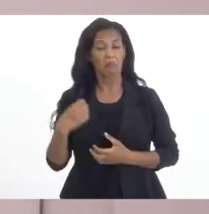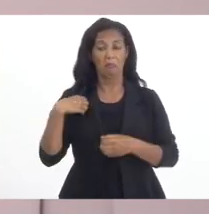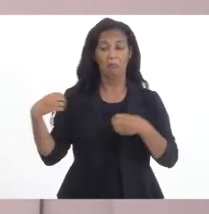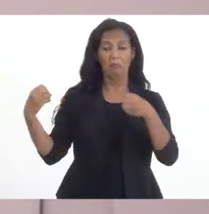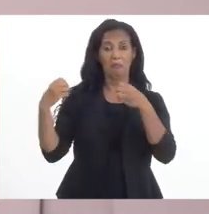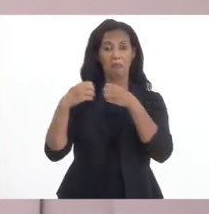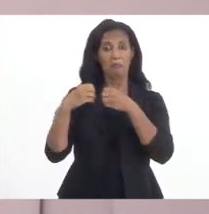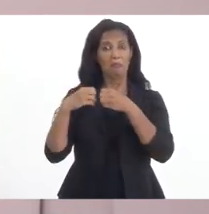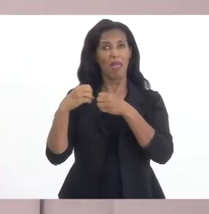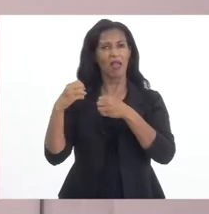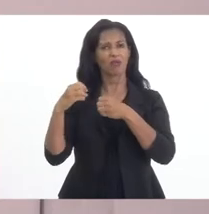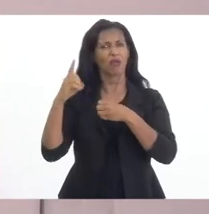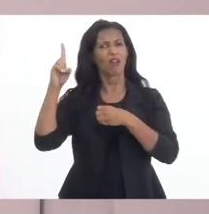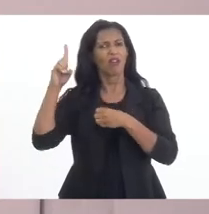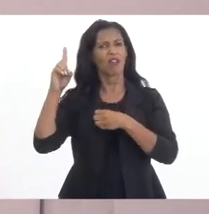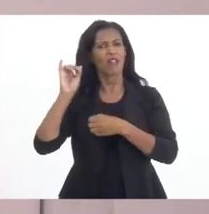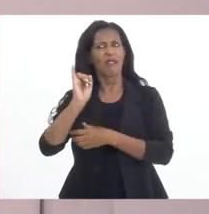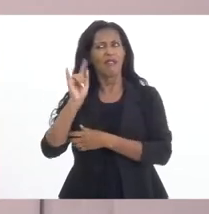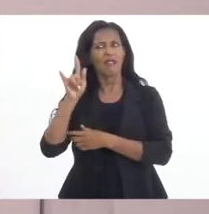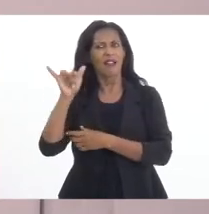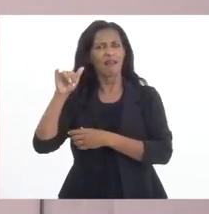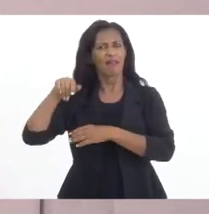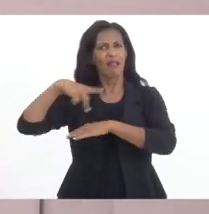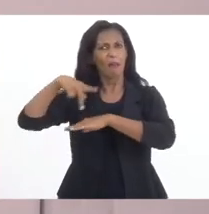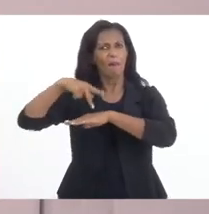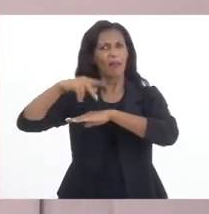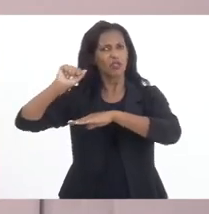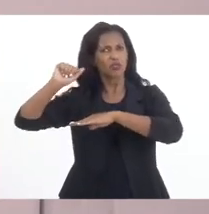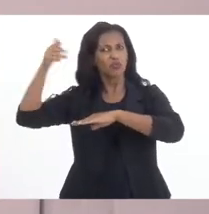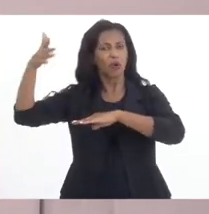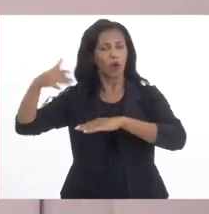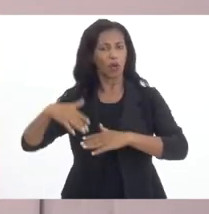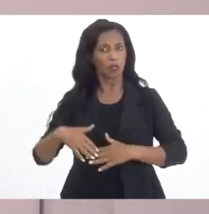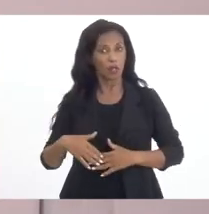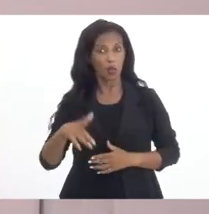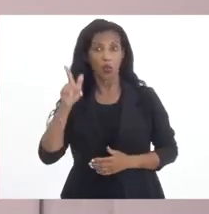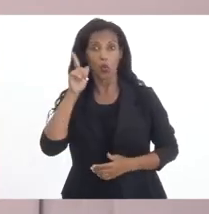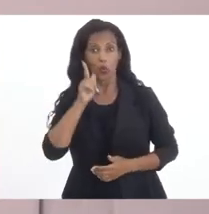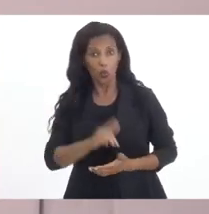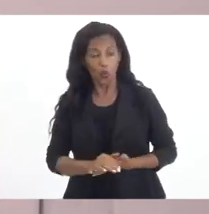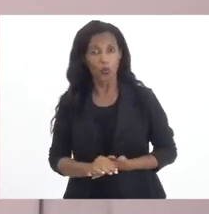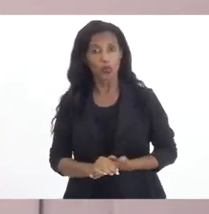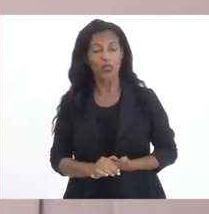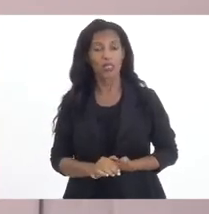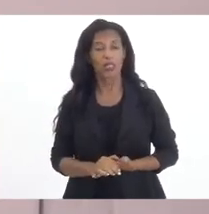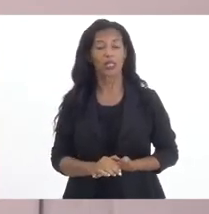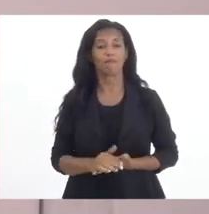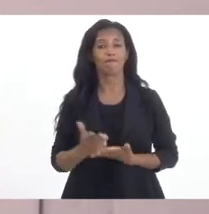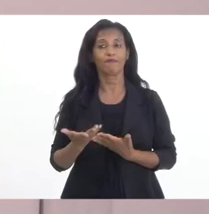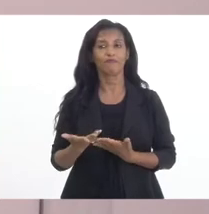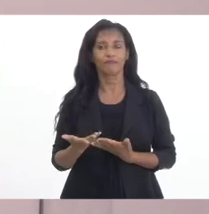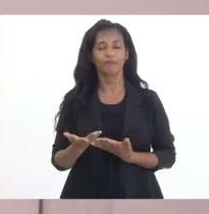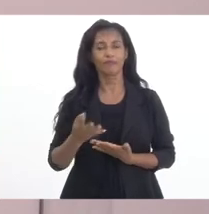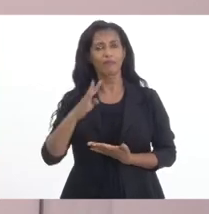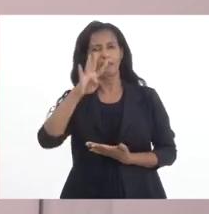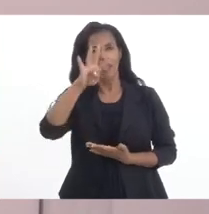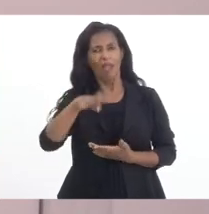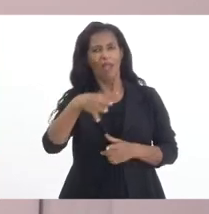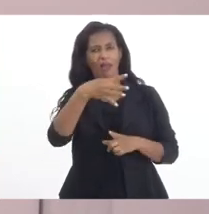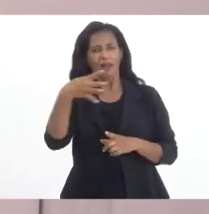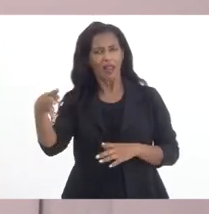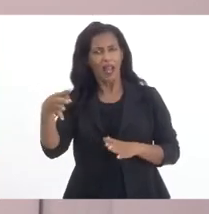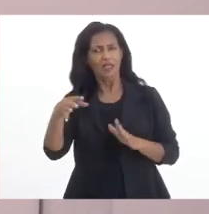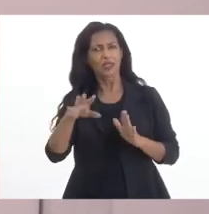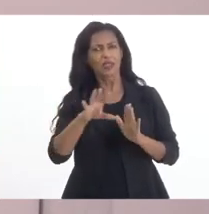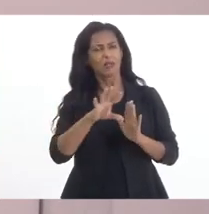de Cambridge, na Inglaterra. Foi uma guerra também terrível. E depois eu consegui atualizar, pegar a grade curricular que eles me